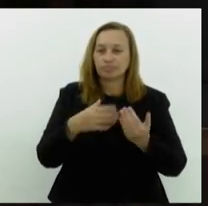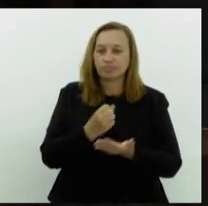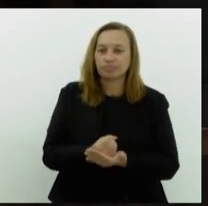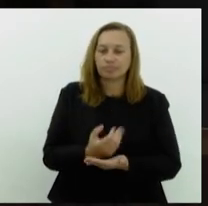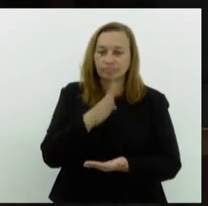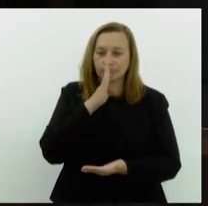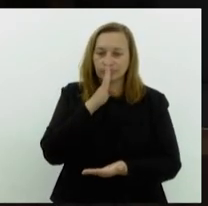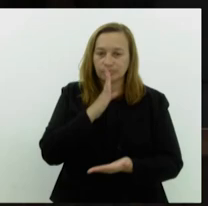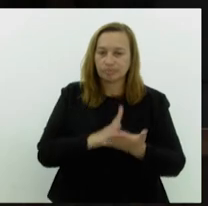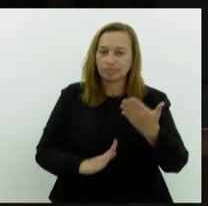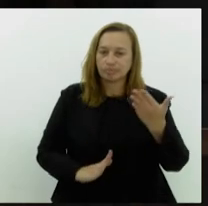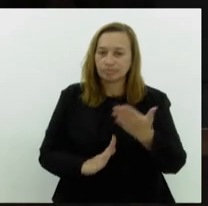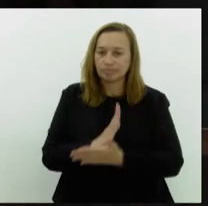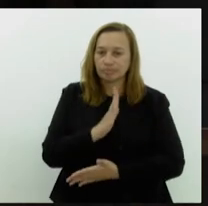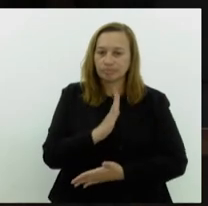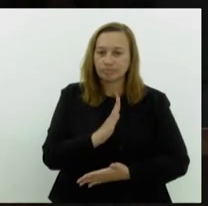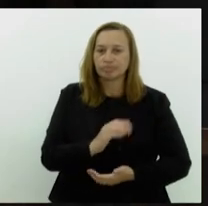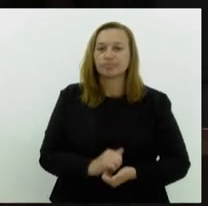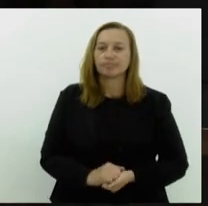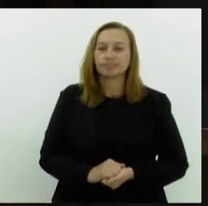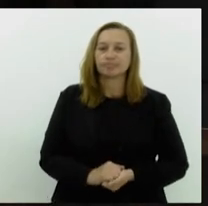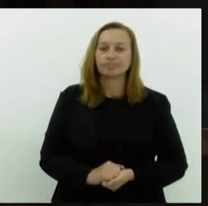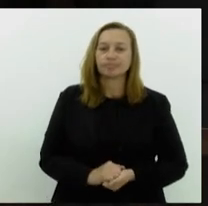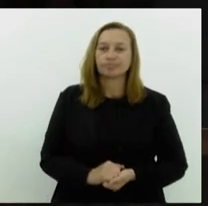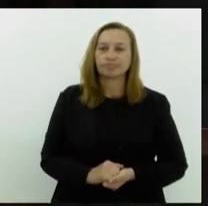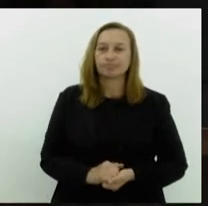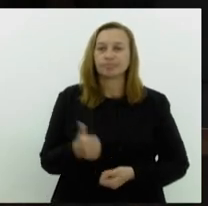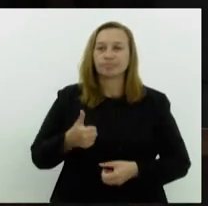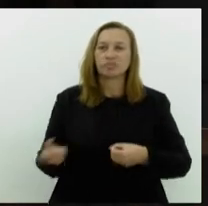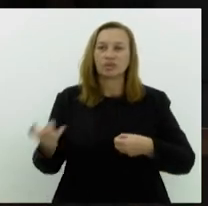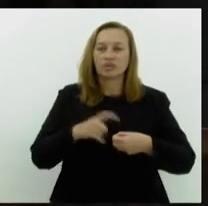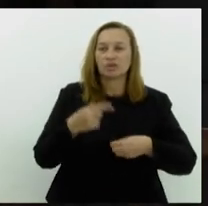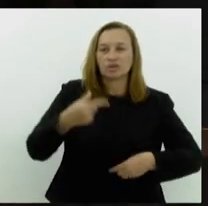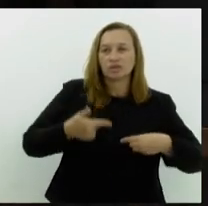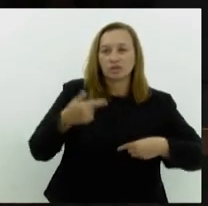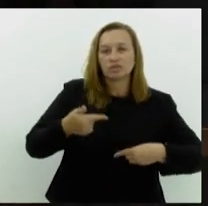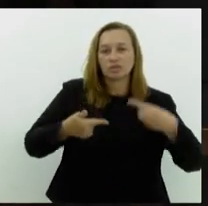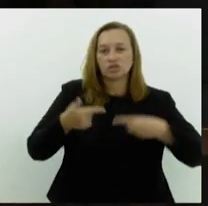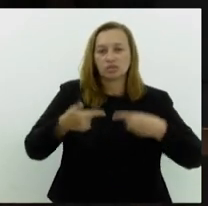aprovam, permaneçam como estão, aprovado, em primeira vai segunda.